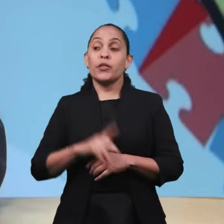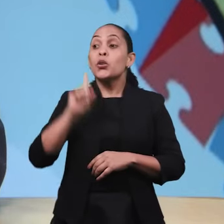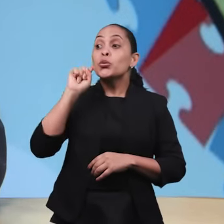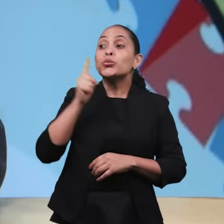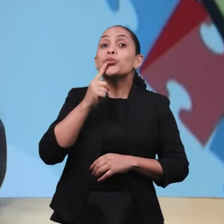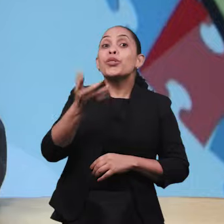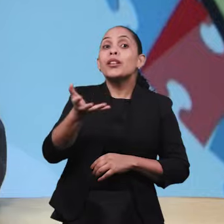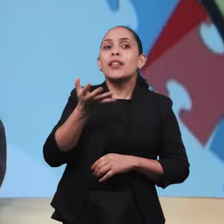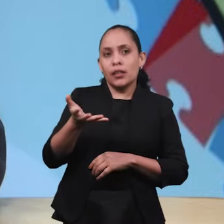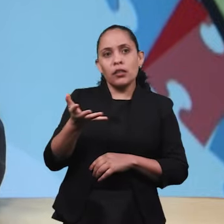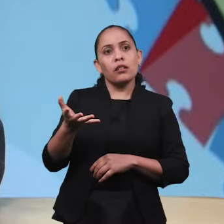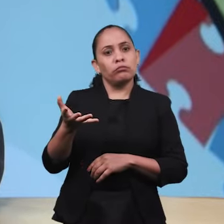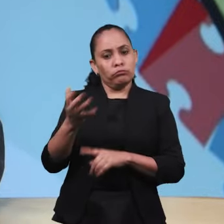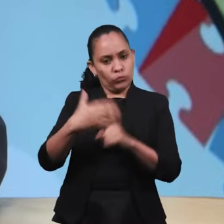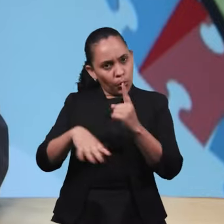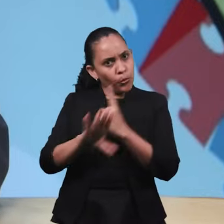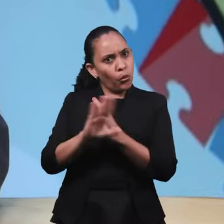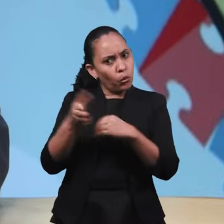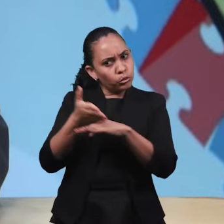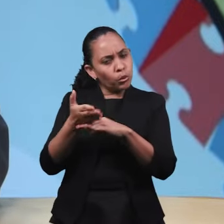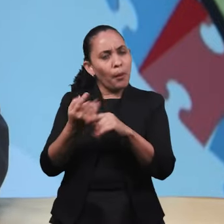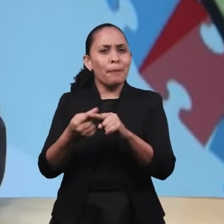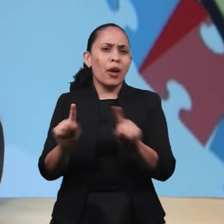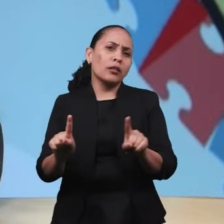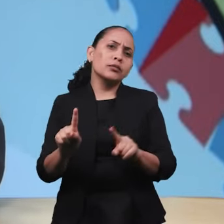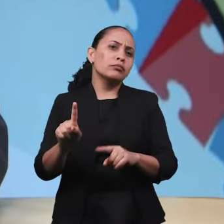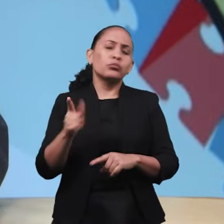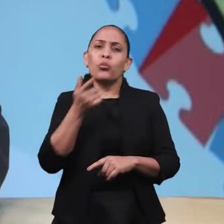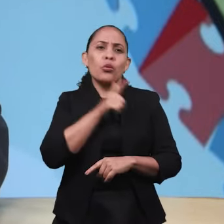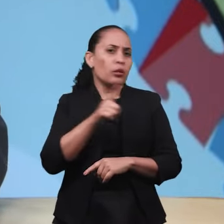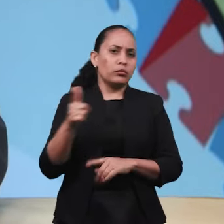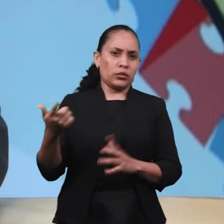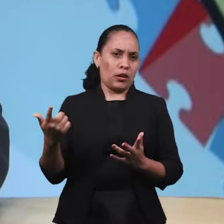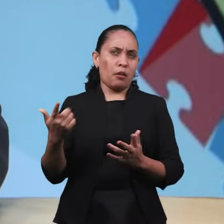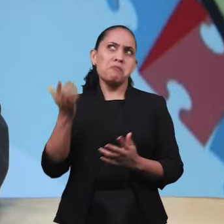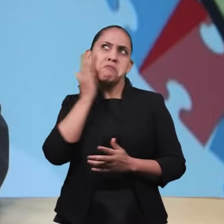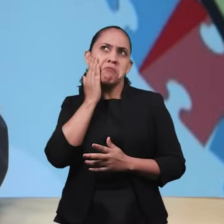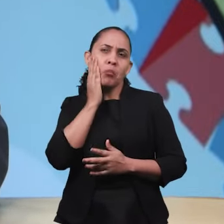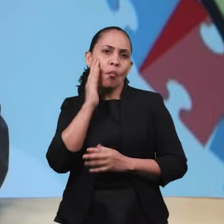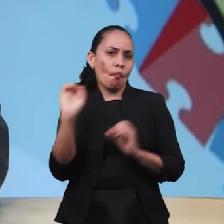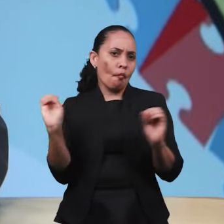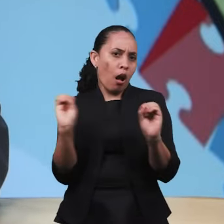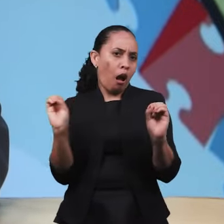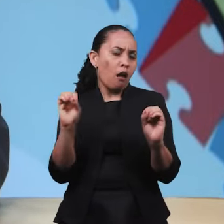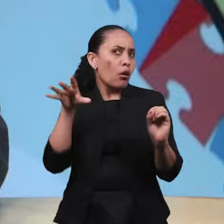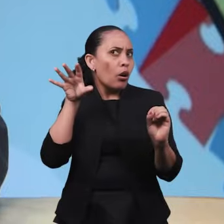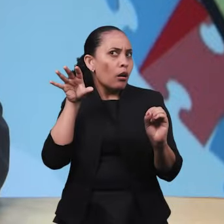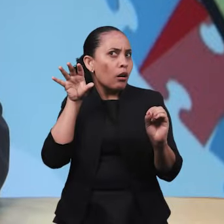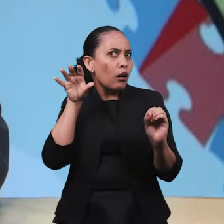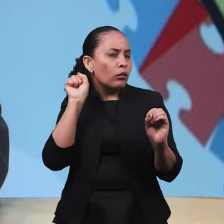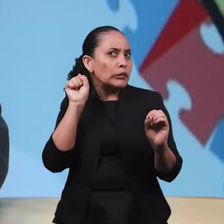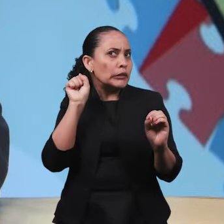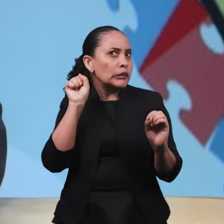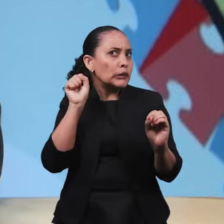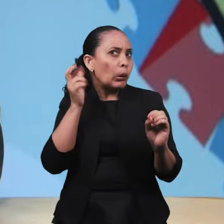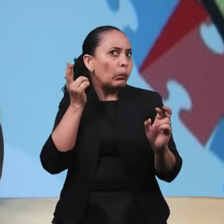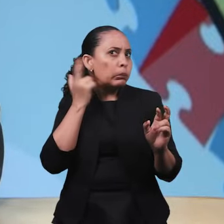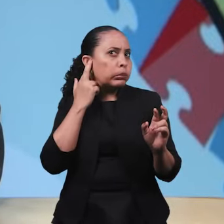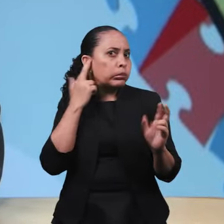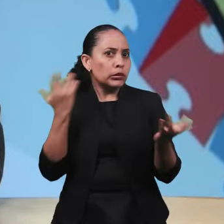queriam participar dos cultos, mas não tinham condições por não conseguir entender, não conseguir ouvir o que estava sendo